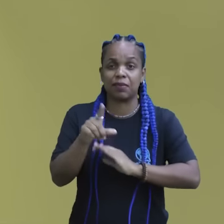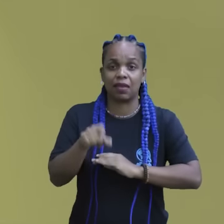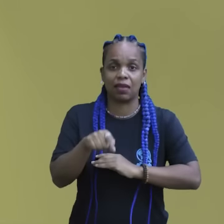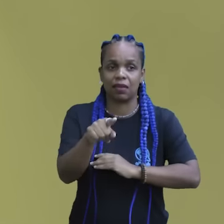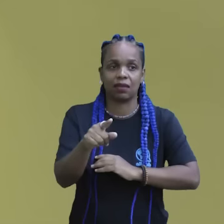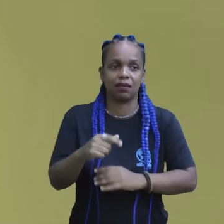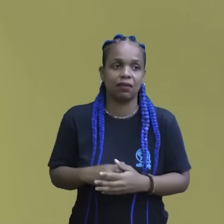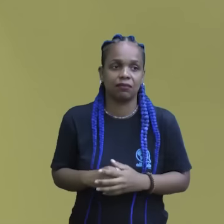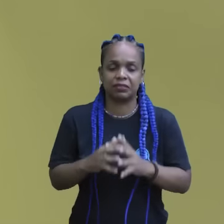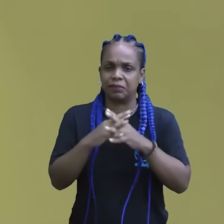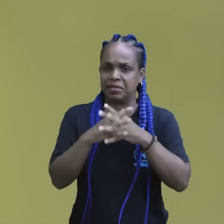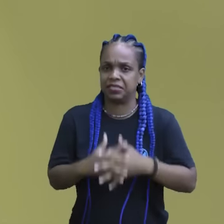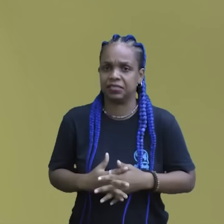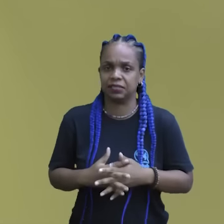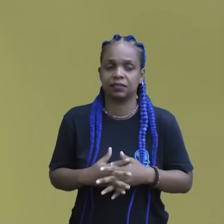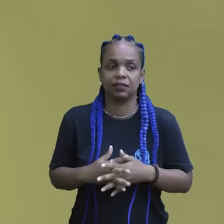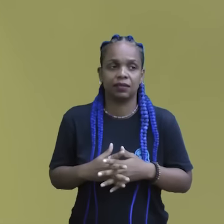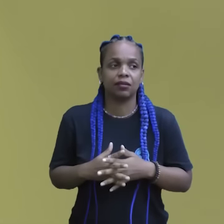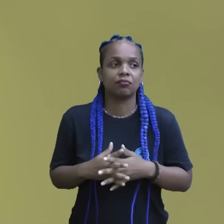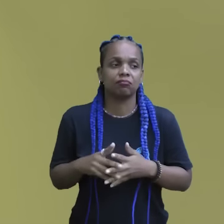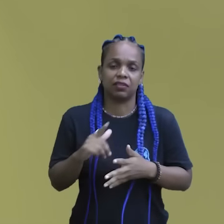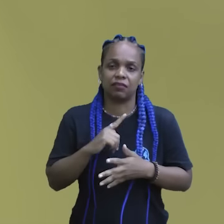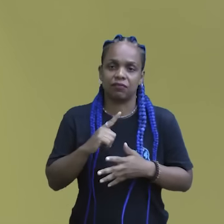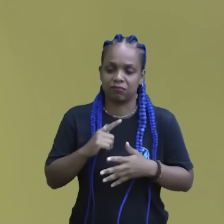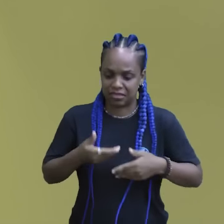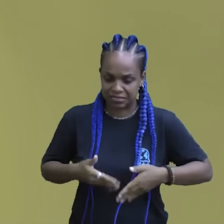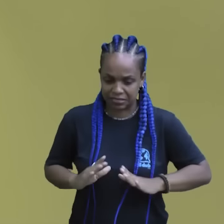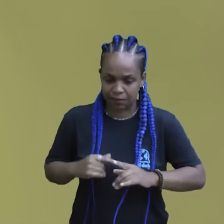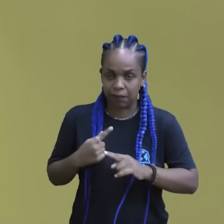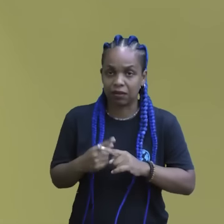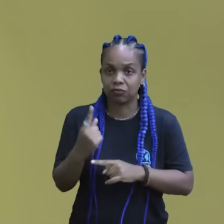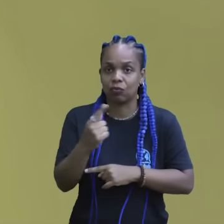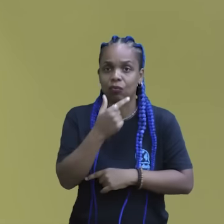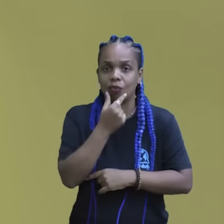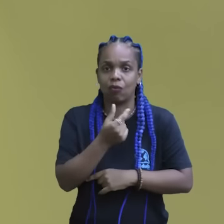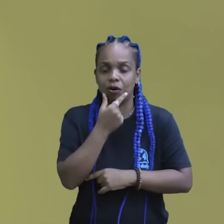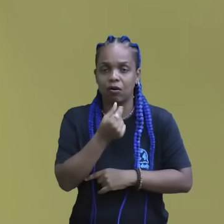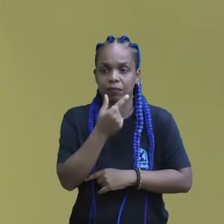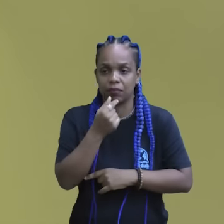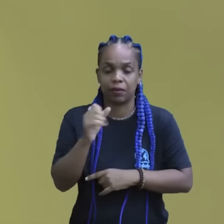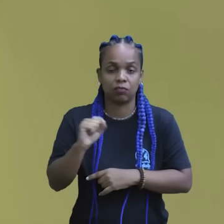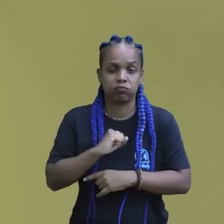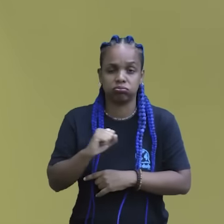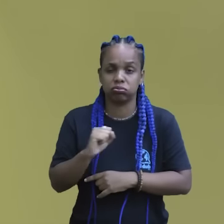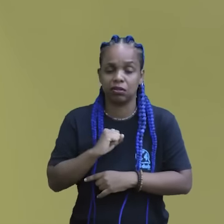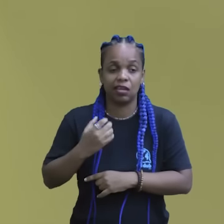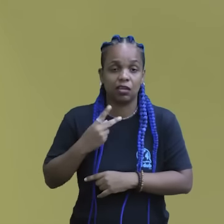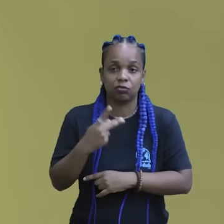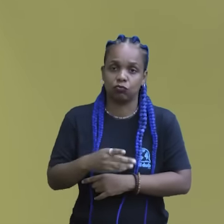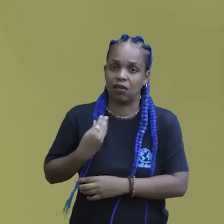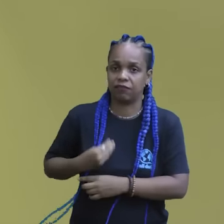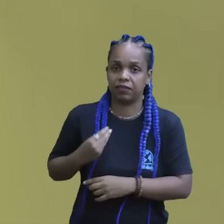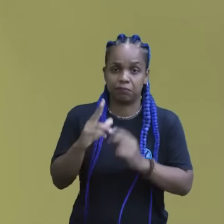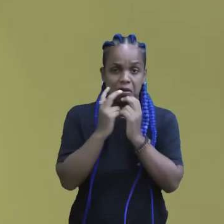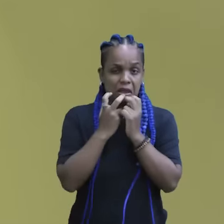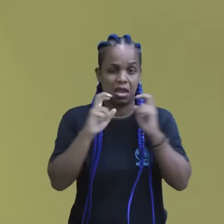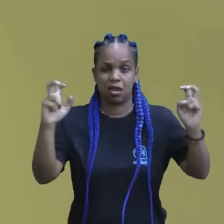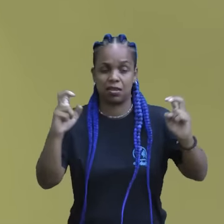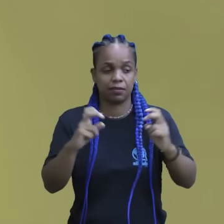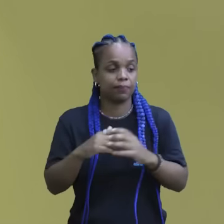com a vida. Berram e levam a pobre mulher para os autos, para a justiça, para a chicana, para